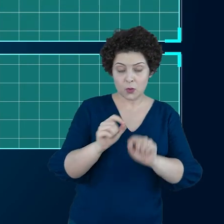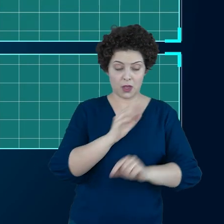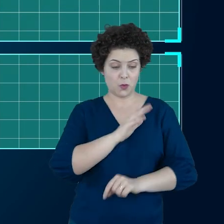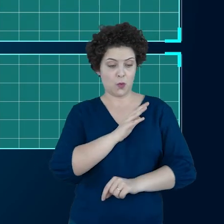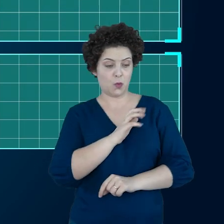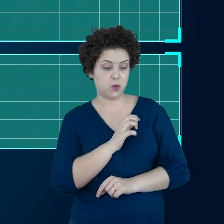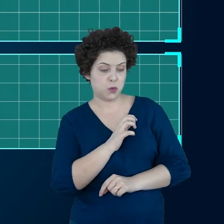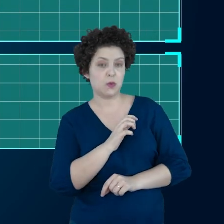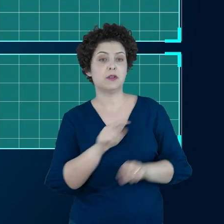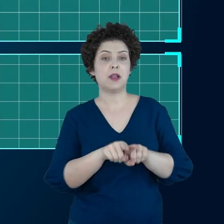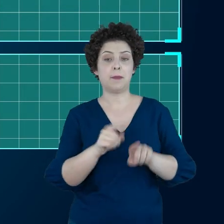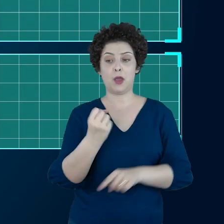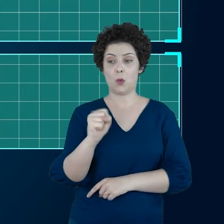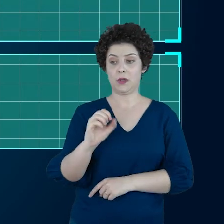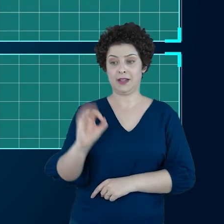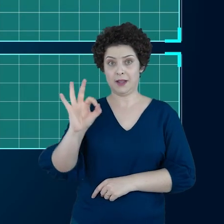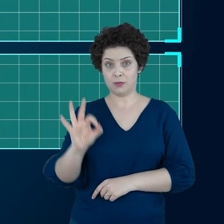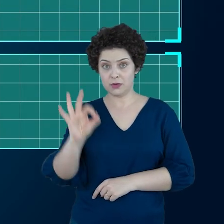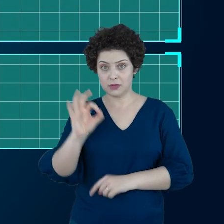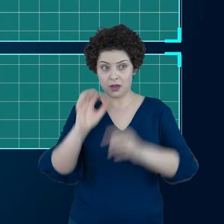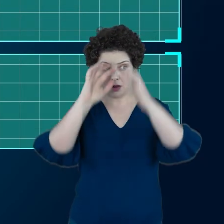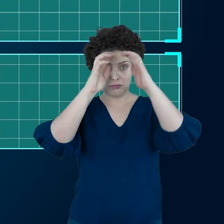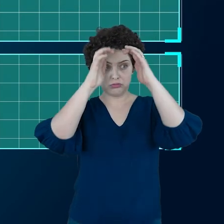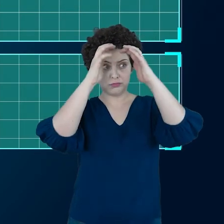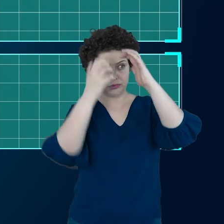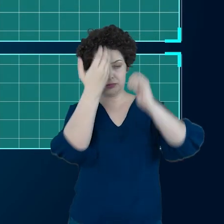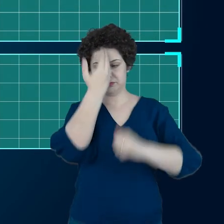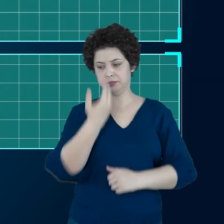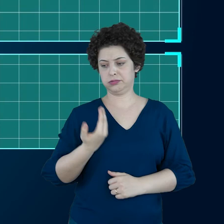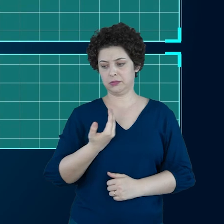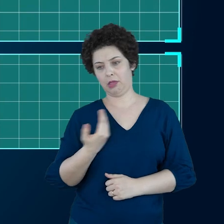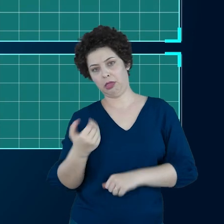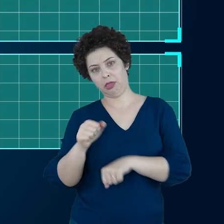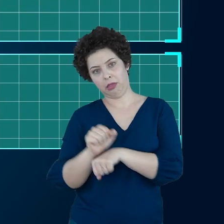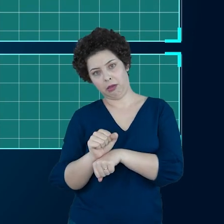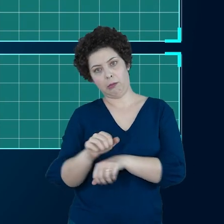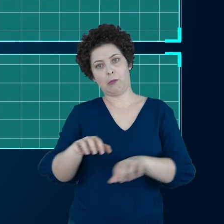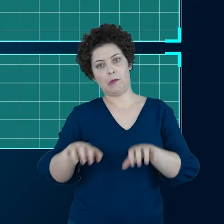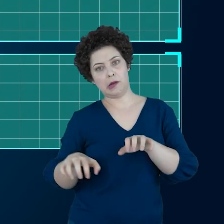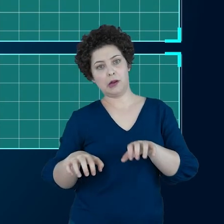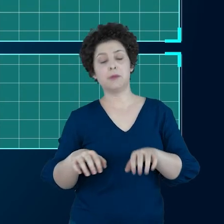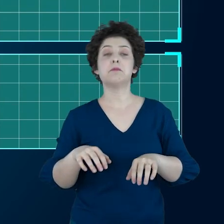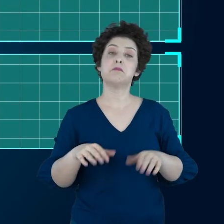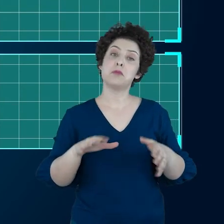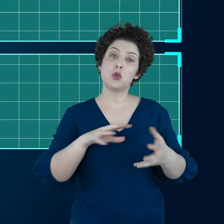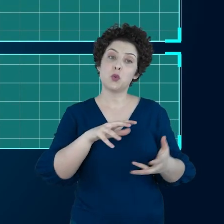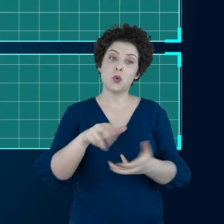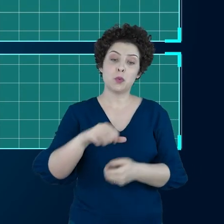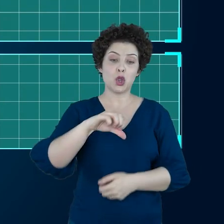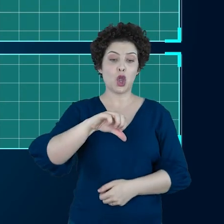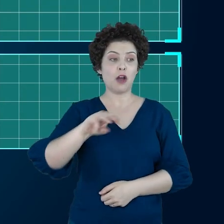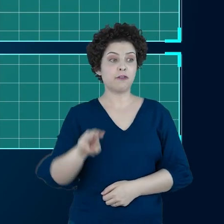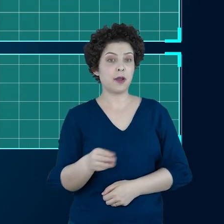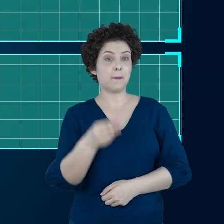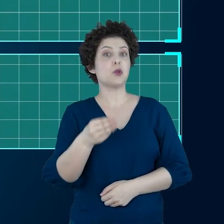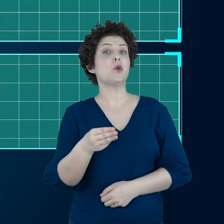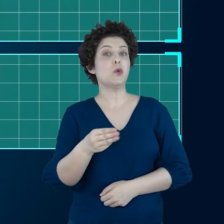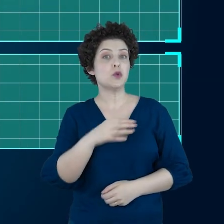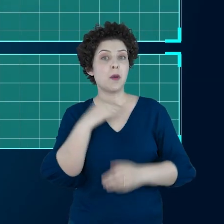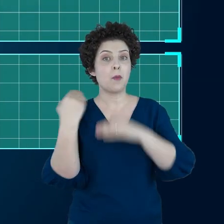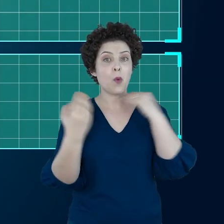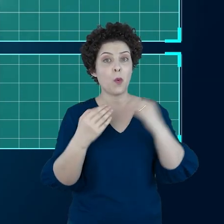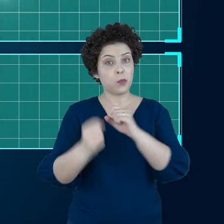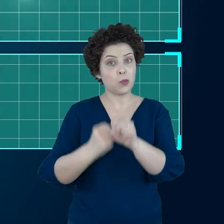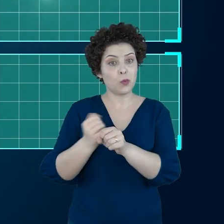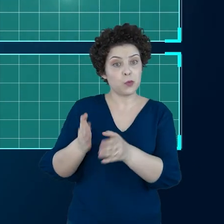80% dos derrames. No mundo, estima-se que ela cause mais de 9 milhões de mortes por ano,